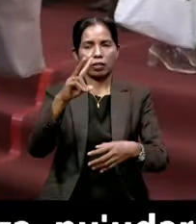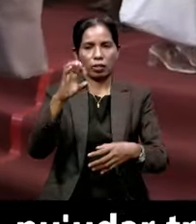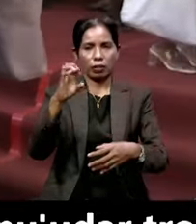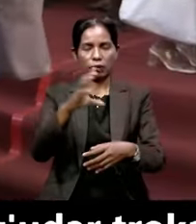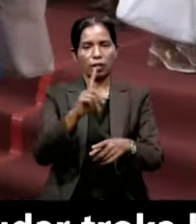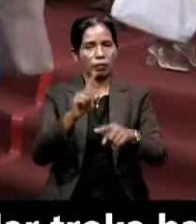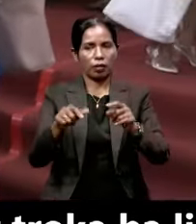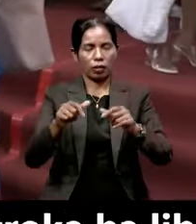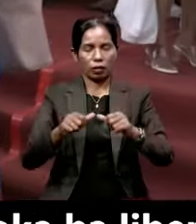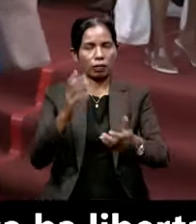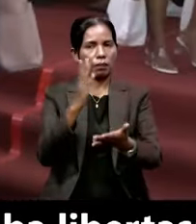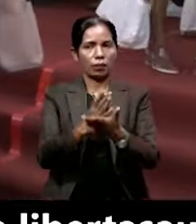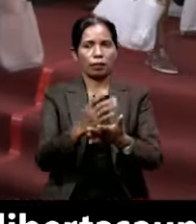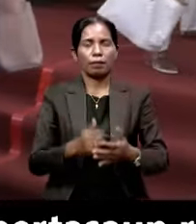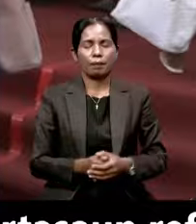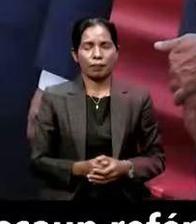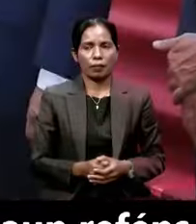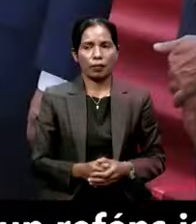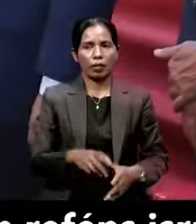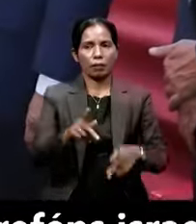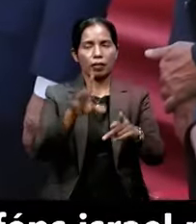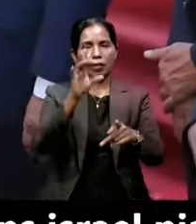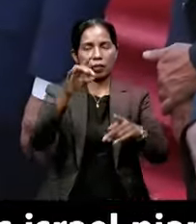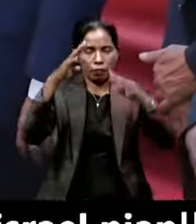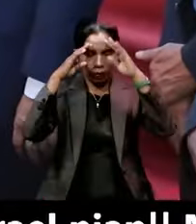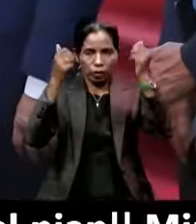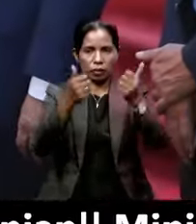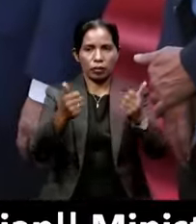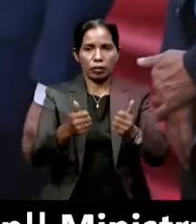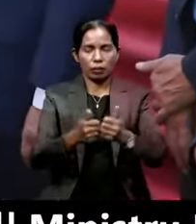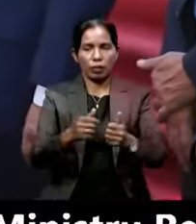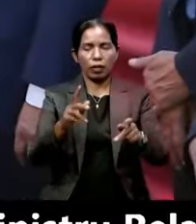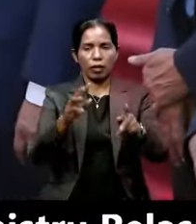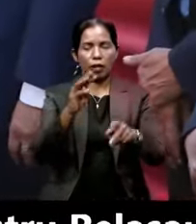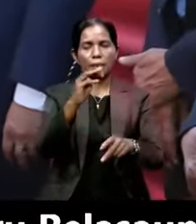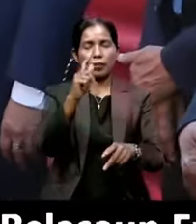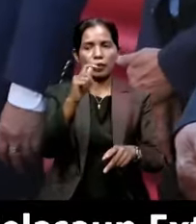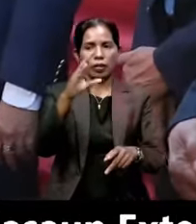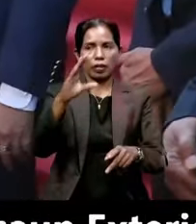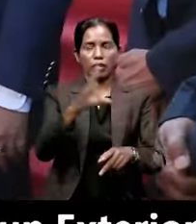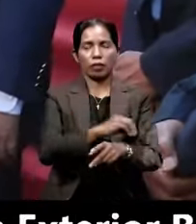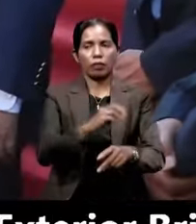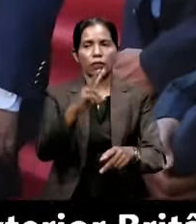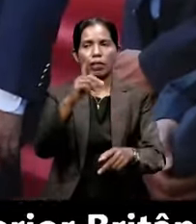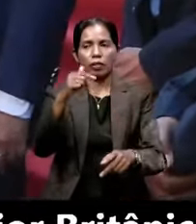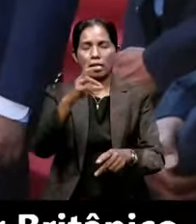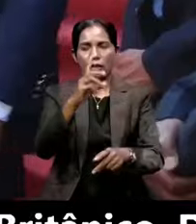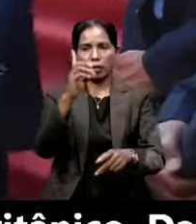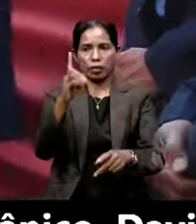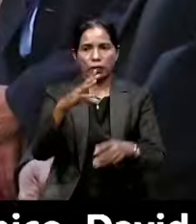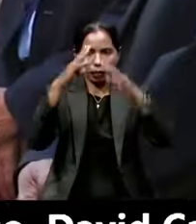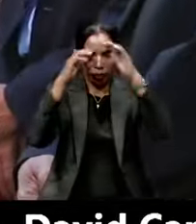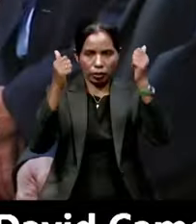lao prado em posaru na ngualu na mekanesan presidente autoridade turismo timor-leste honio vogal na ngida presidente